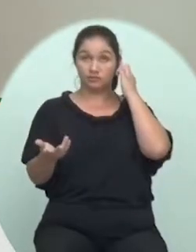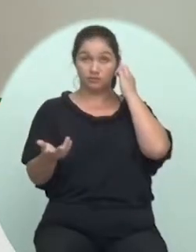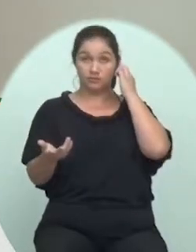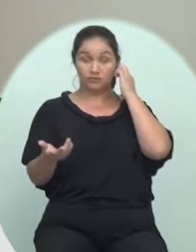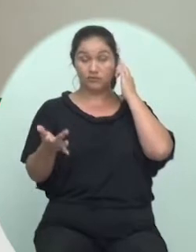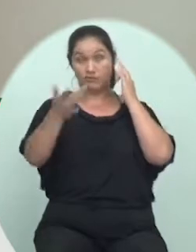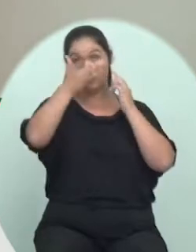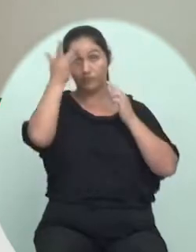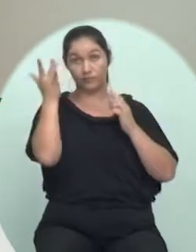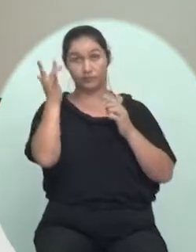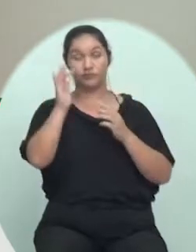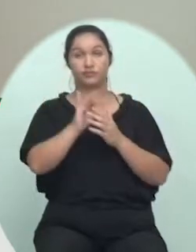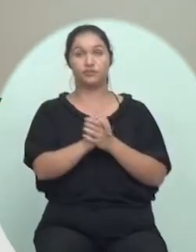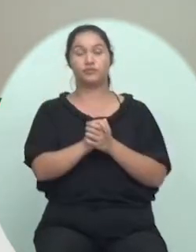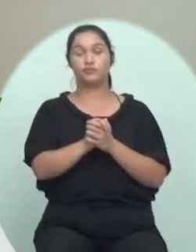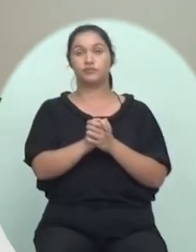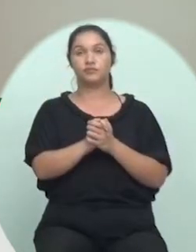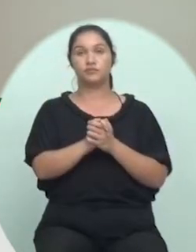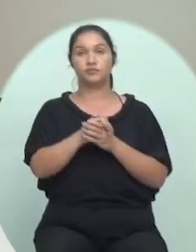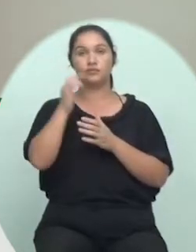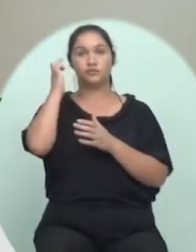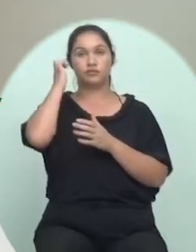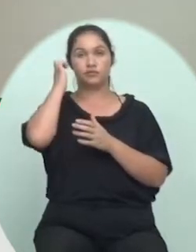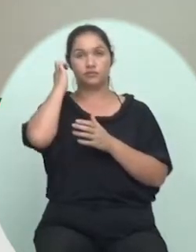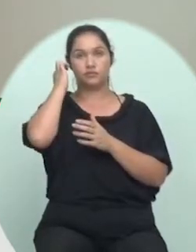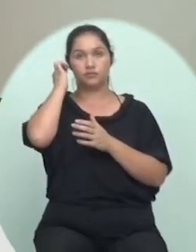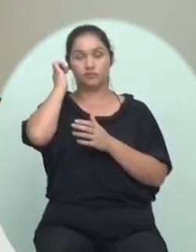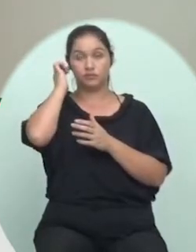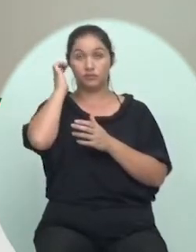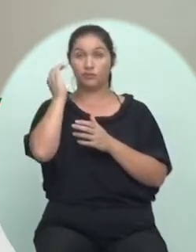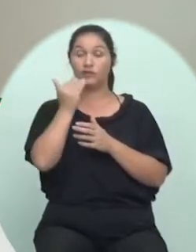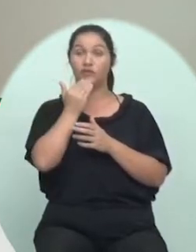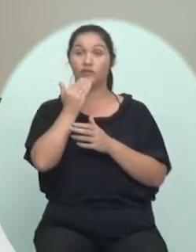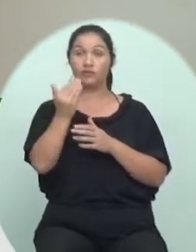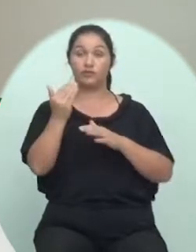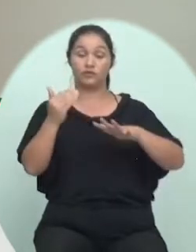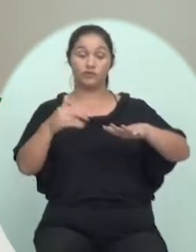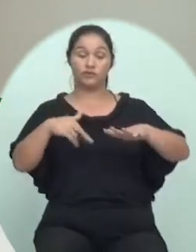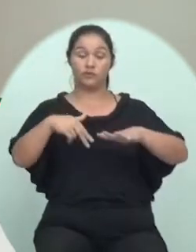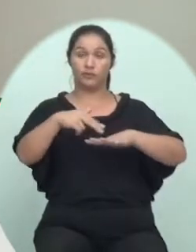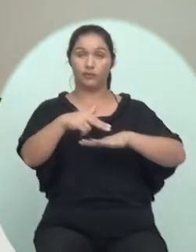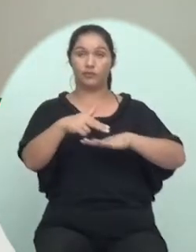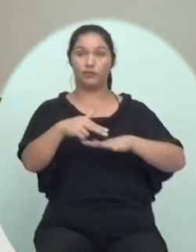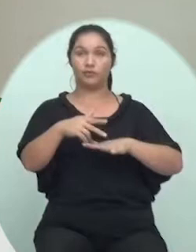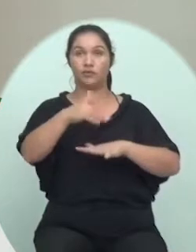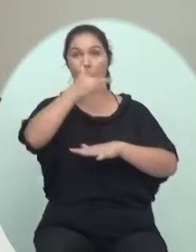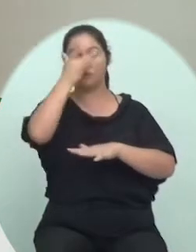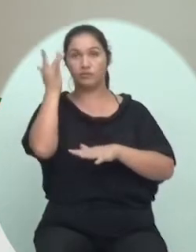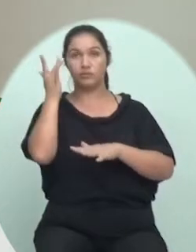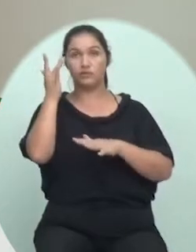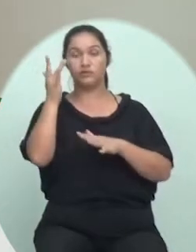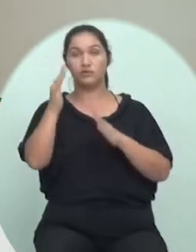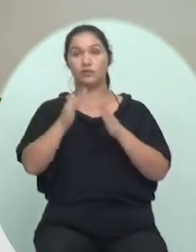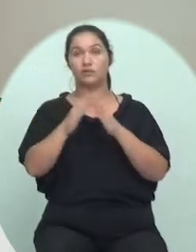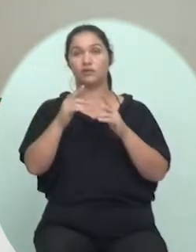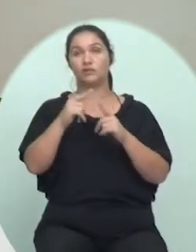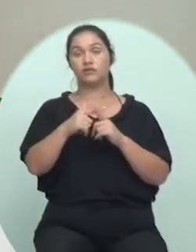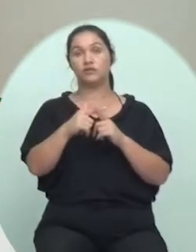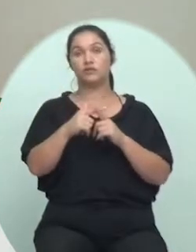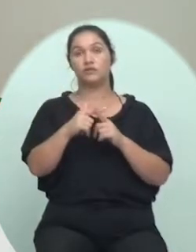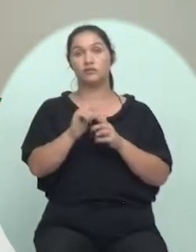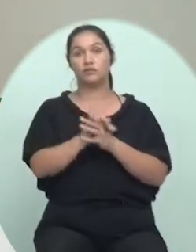pessoa que solicitou na época a faixa de pedestre, as pessoas da igreja, os fiéis,